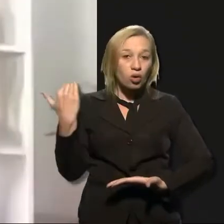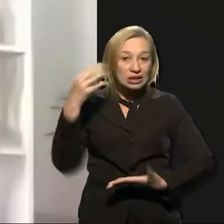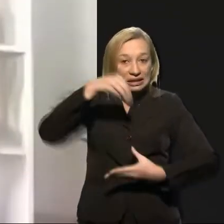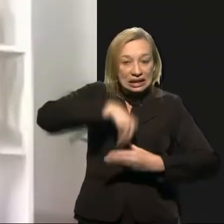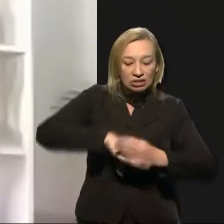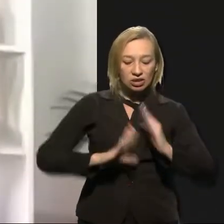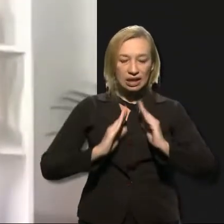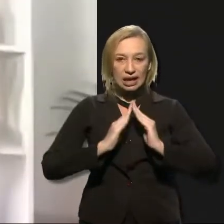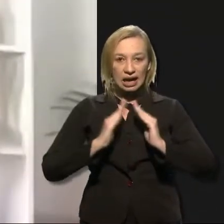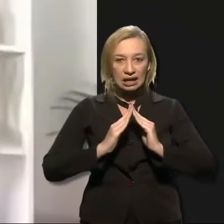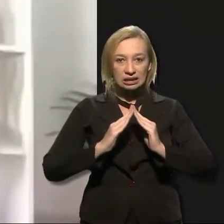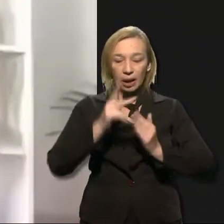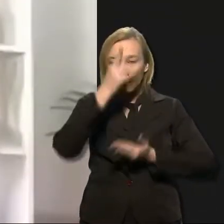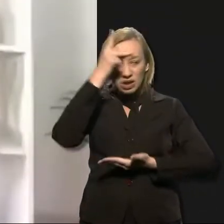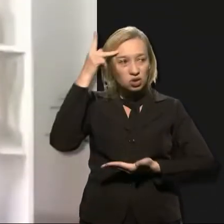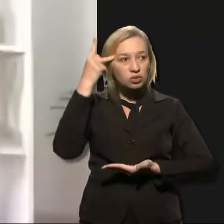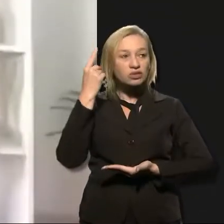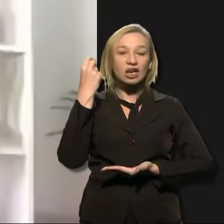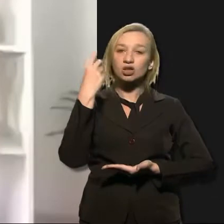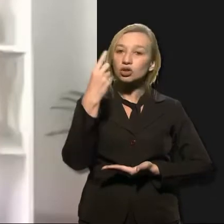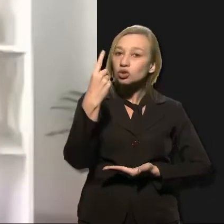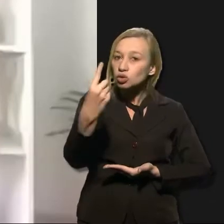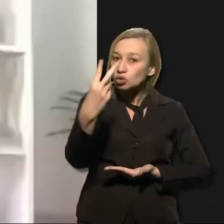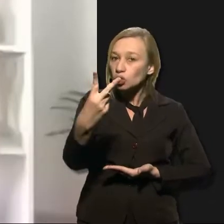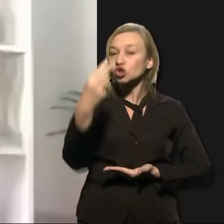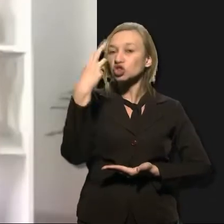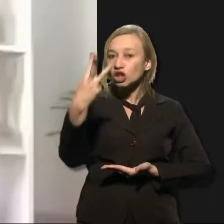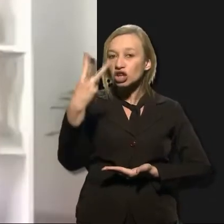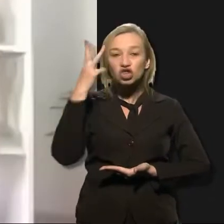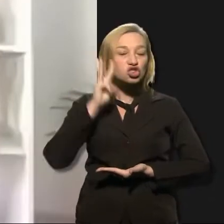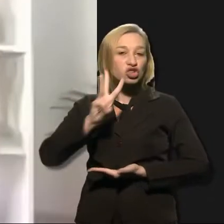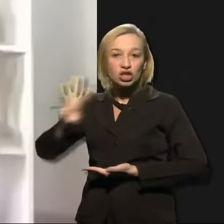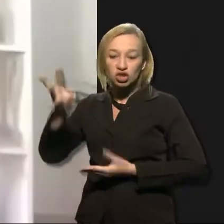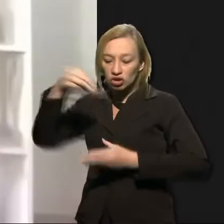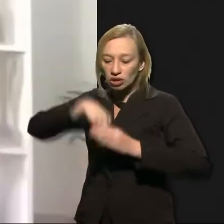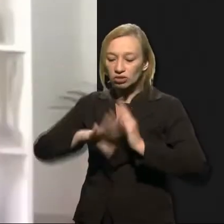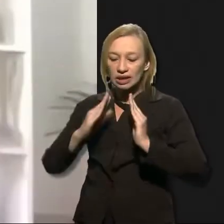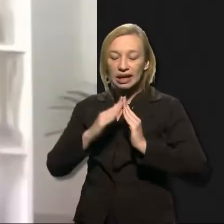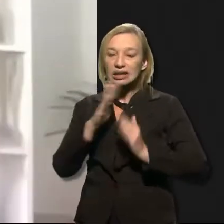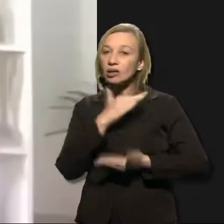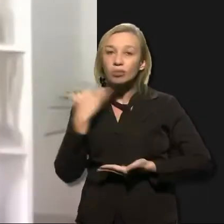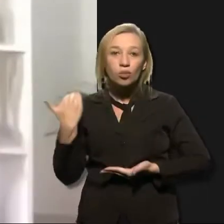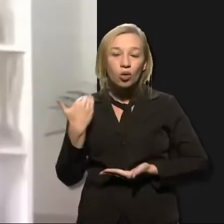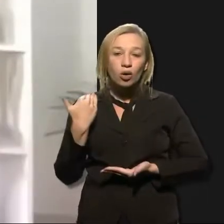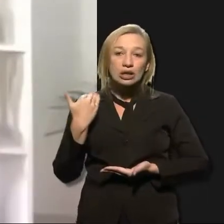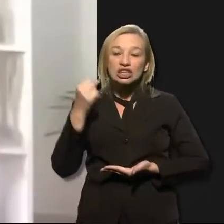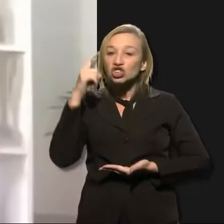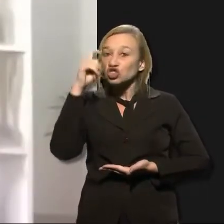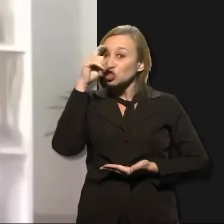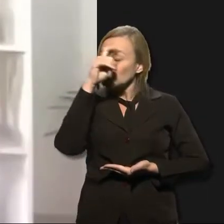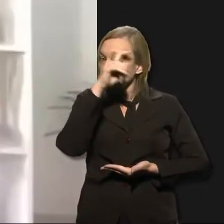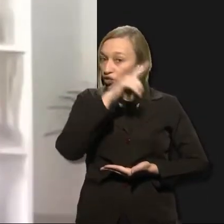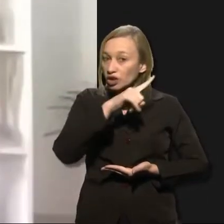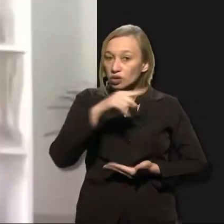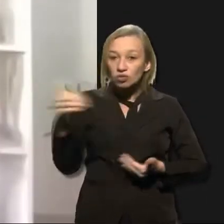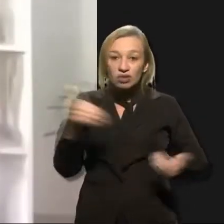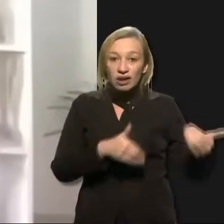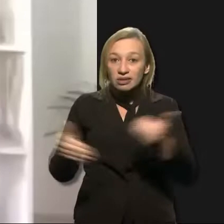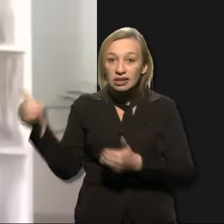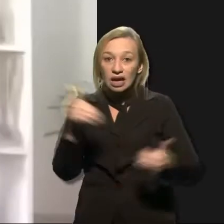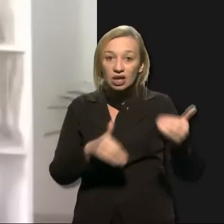dessas pessoas dentro de casa. A gente teve pessoas que ficaram 2, 3 dias dentro de casa mortas, justamente